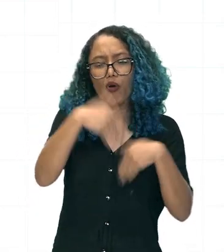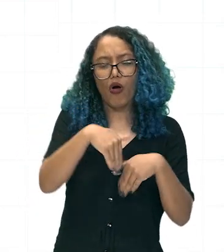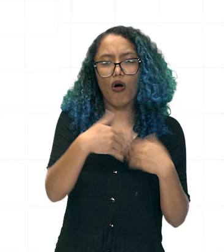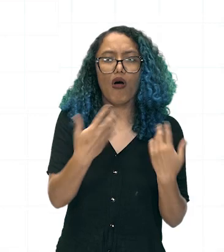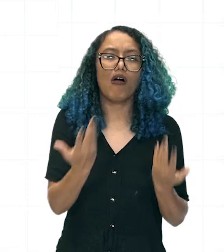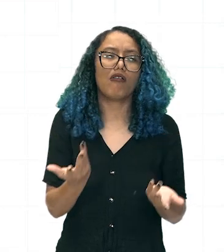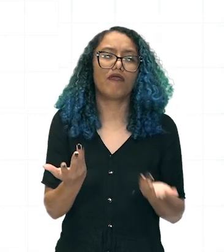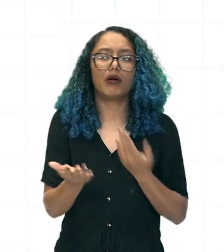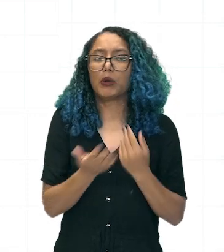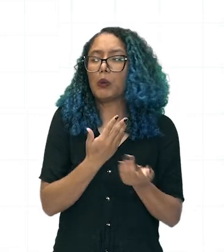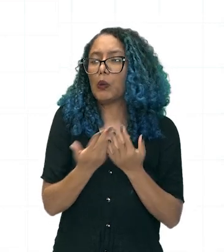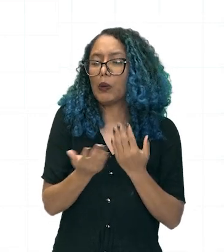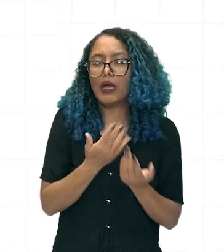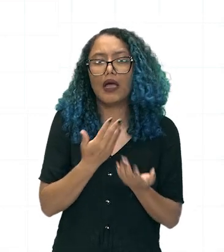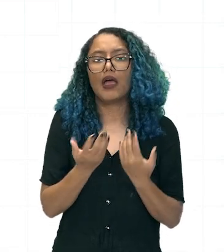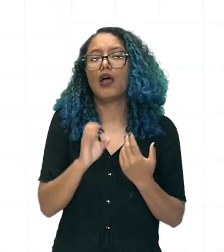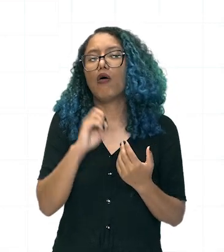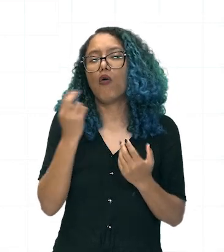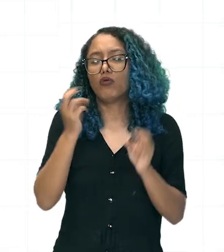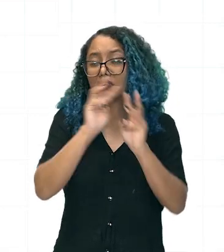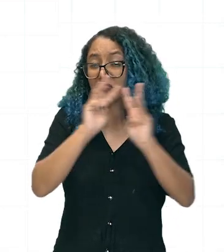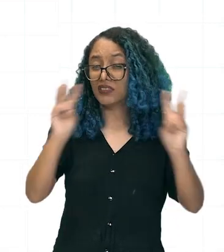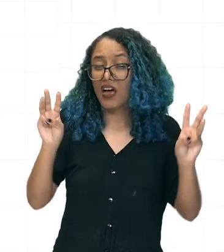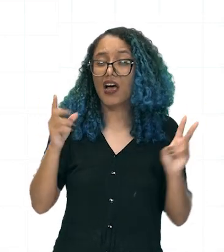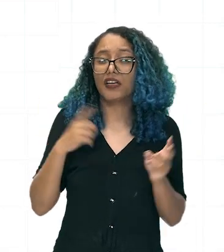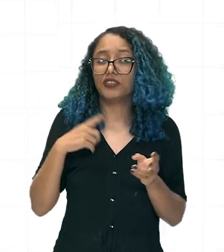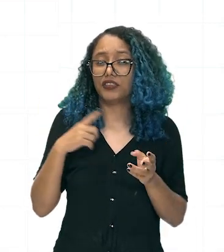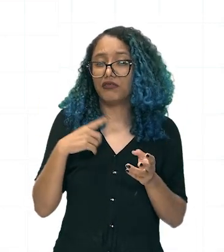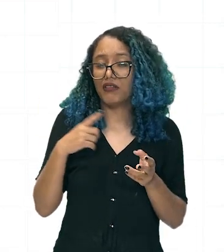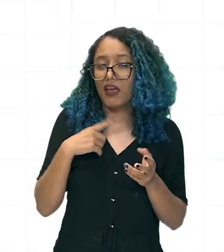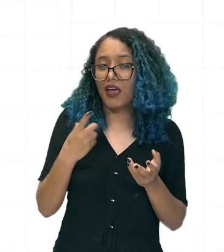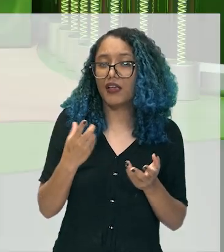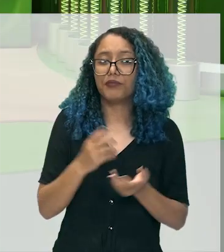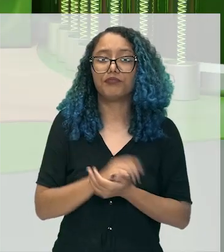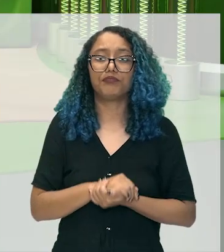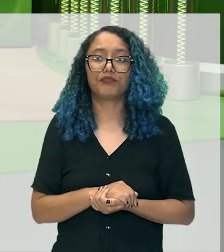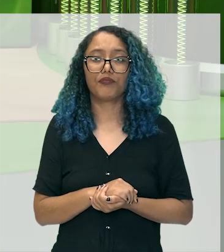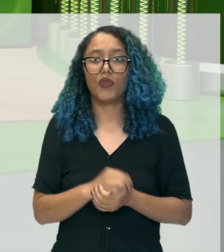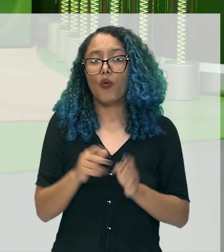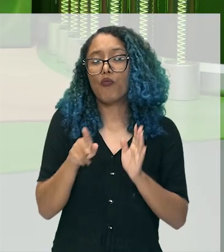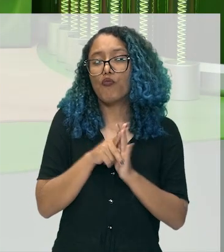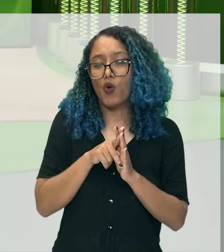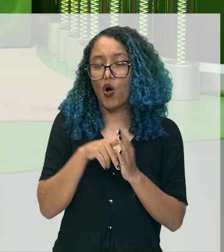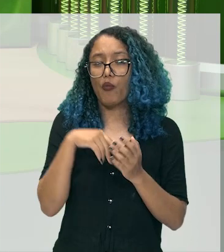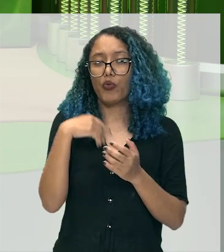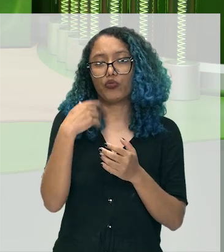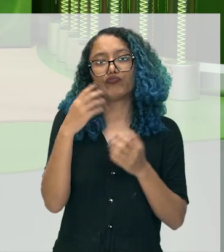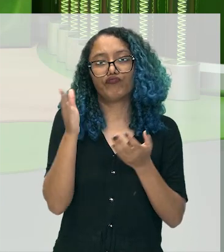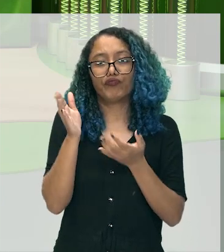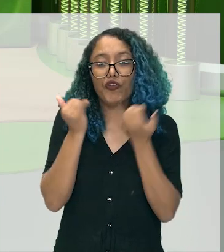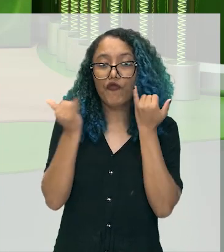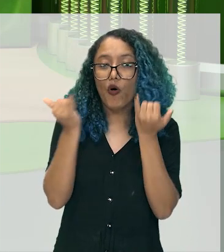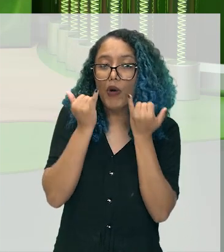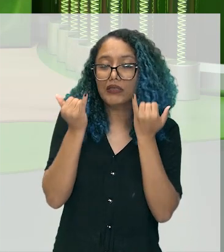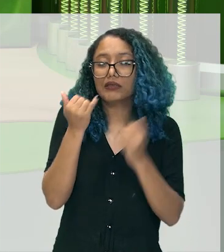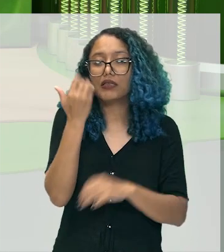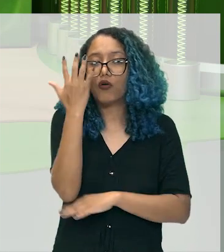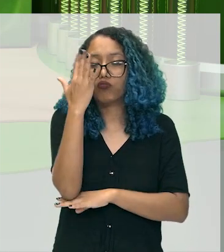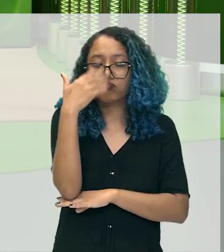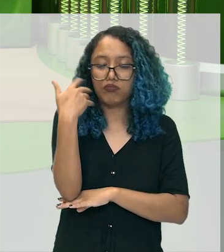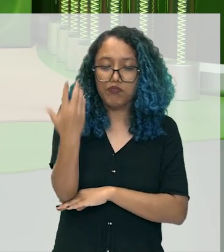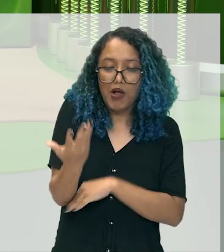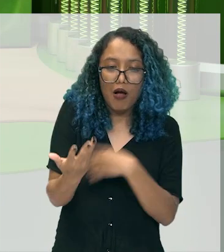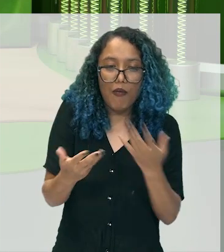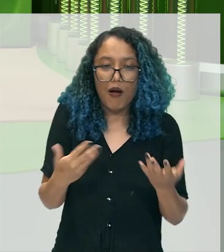enfim, alguma página de internet de dados de desmatamento que você estiver analisando. Vamos ver